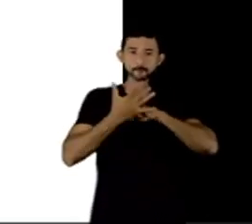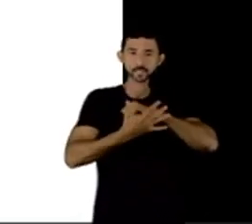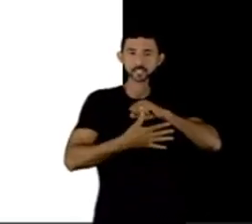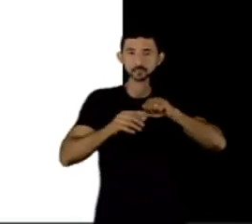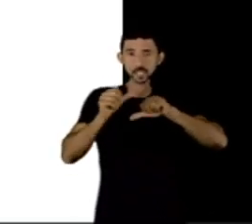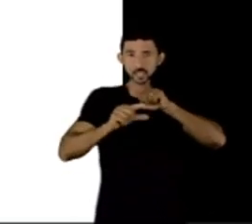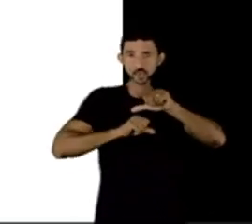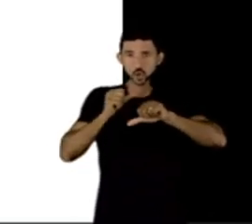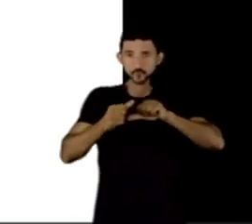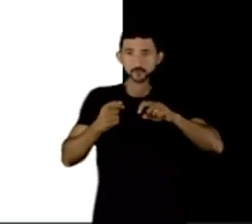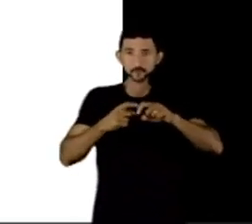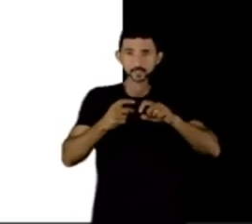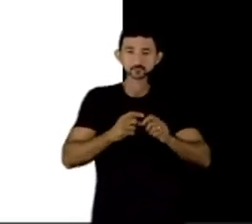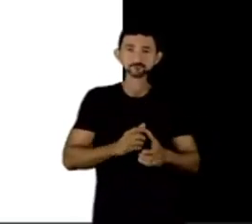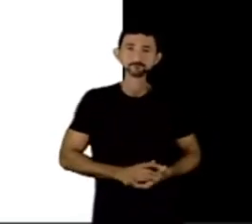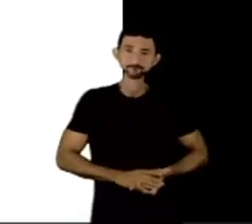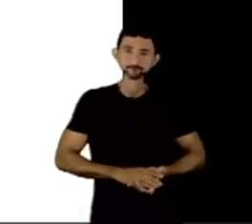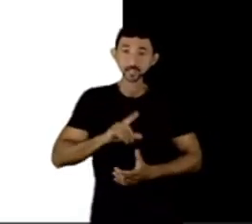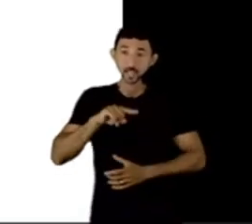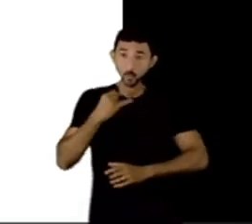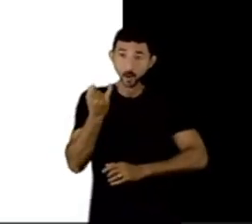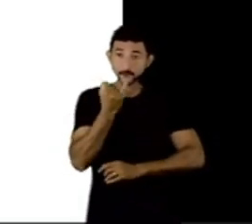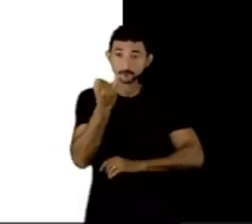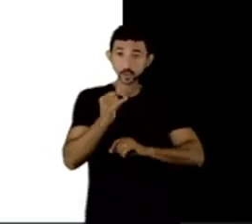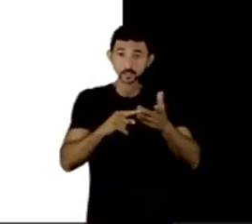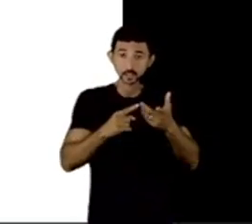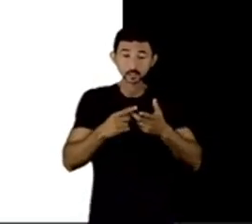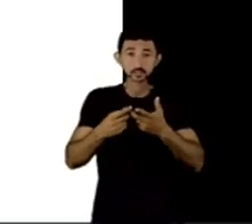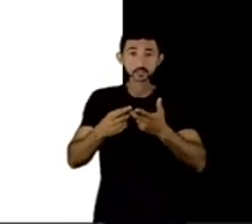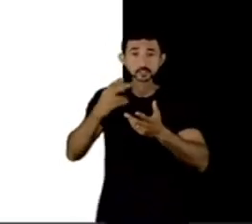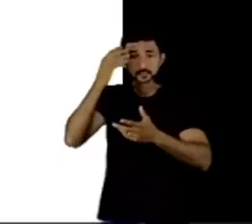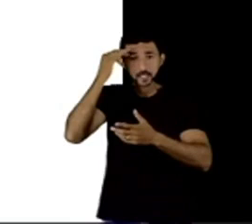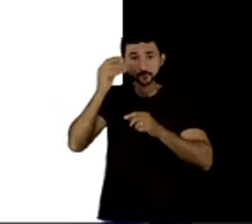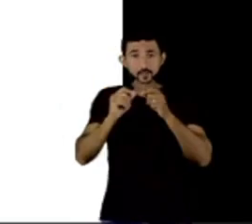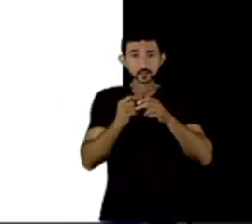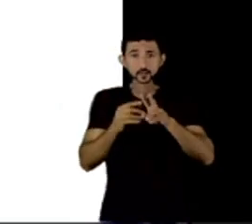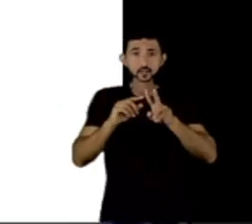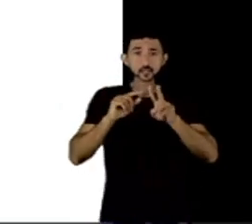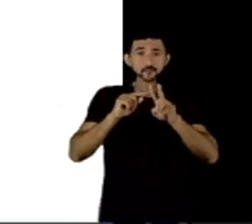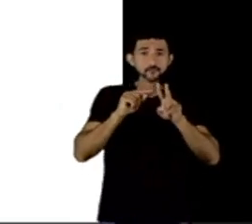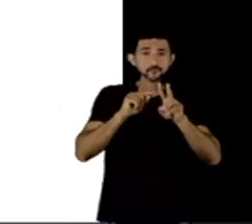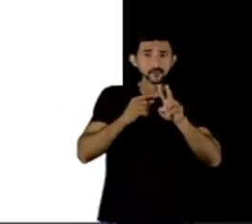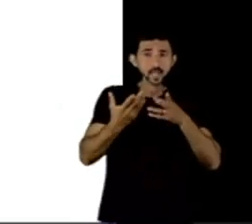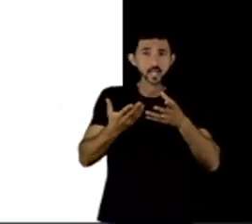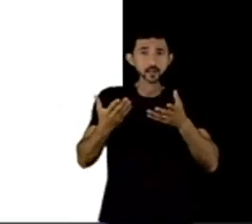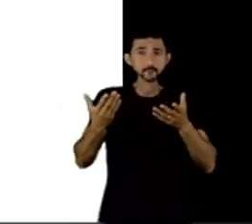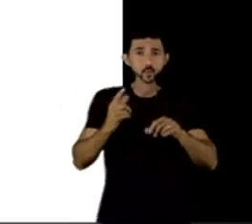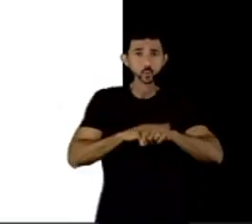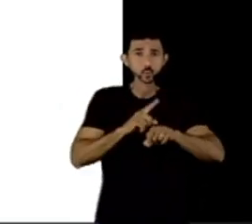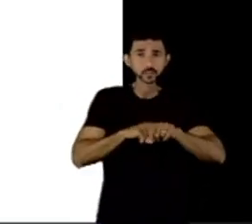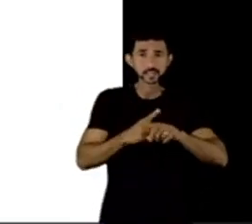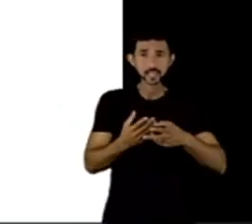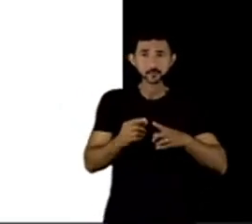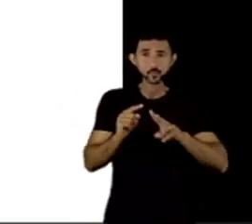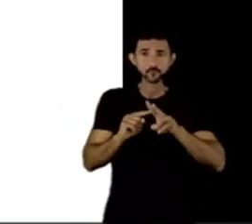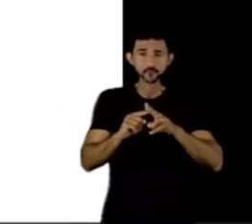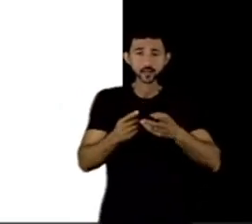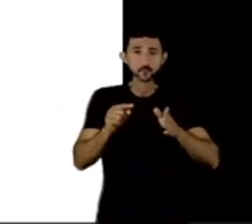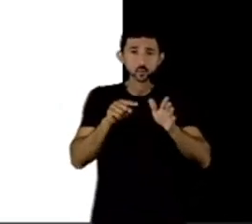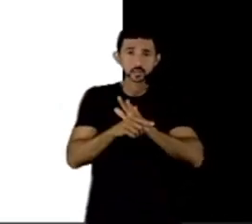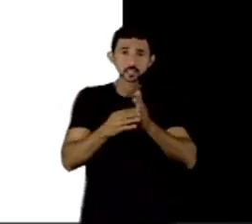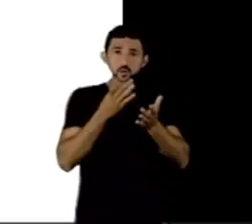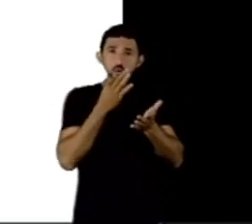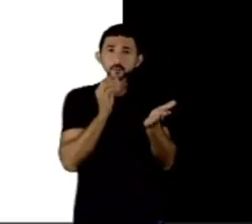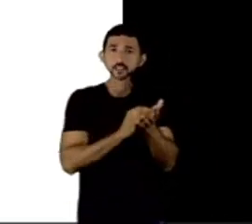transforma os médicos. Então, é muito importante nós termos essa noção de que no texto argumentativo